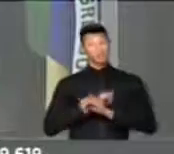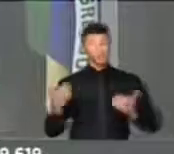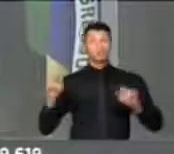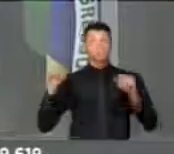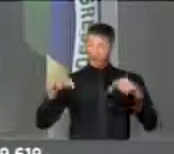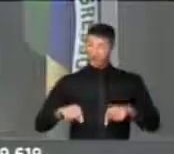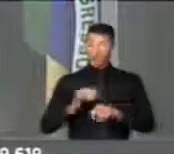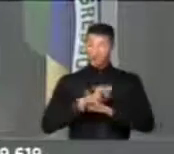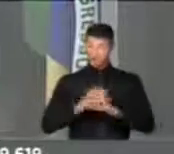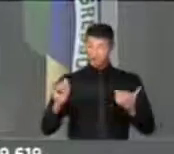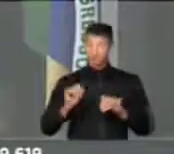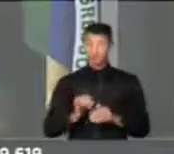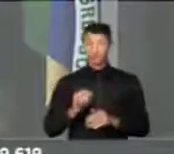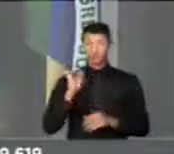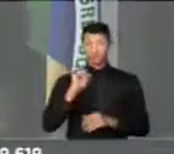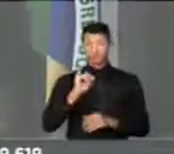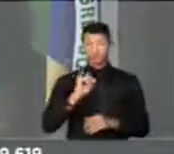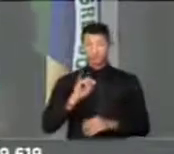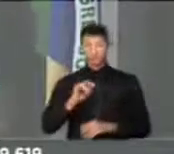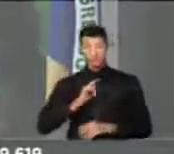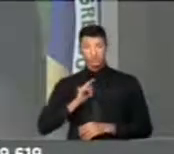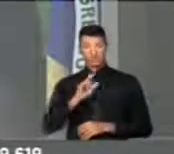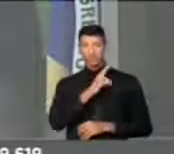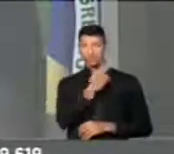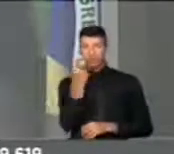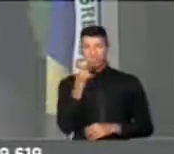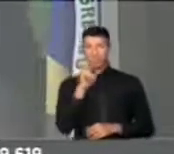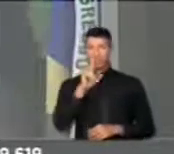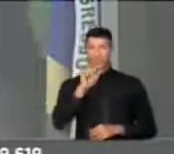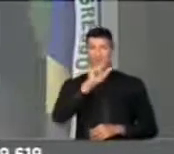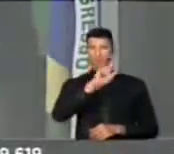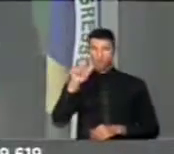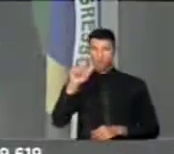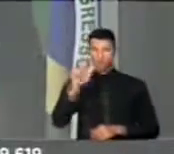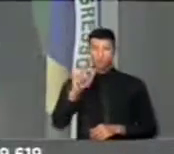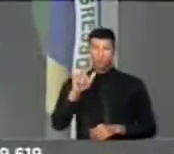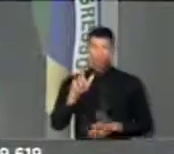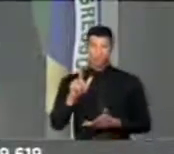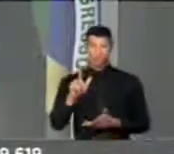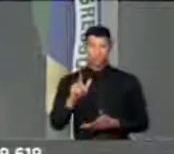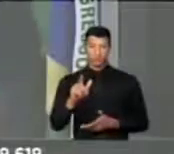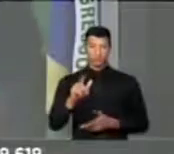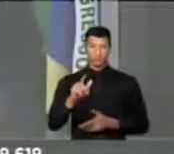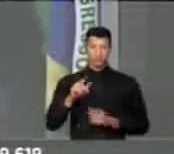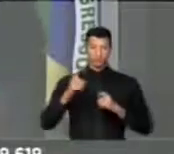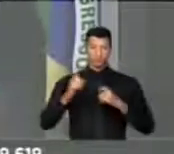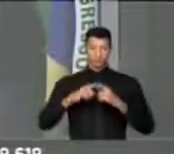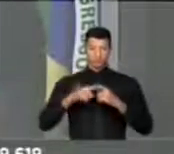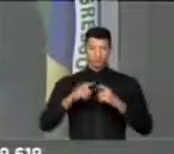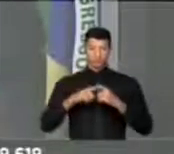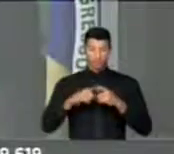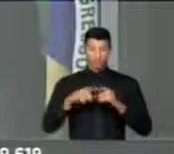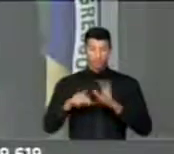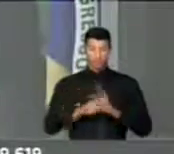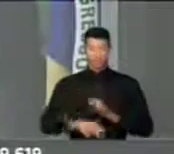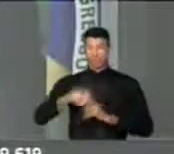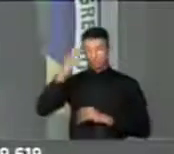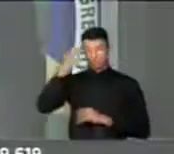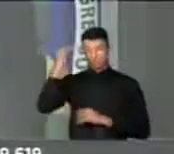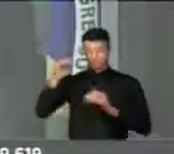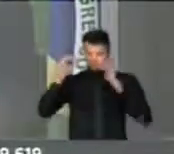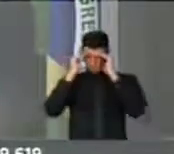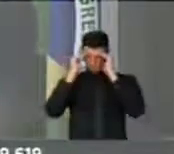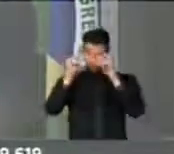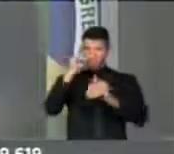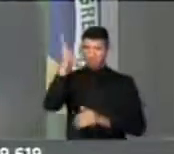Se vê um nome como o de Raul Kutait, um médico de fama internacional e de respeito